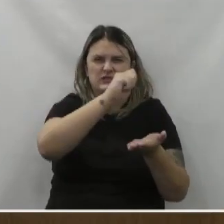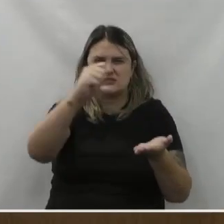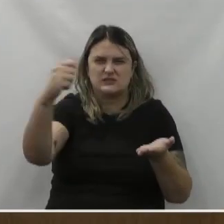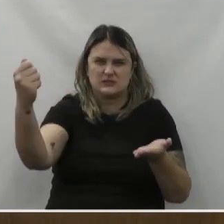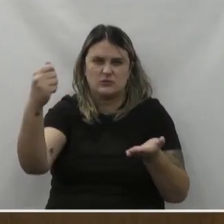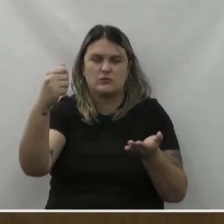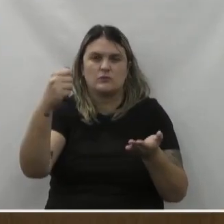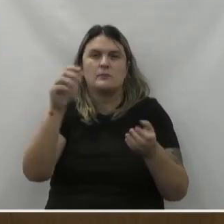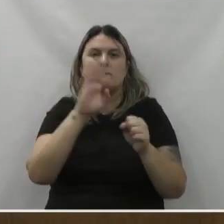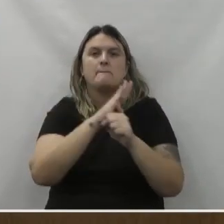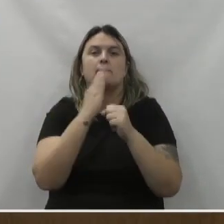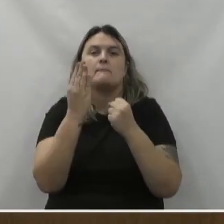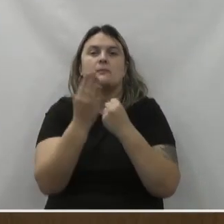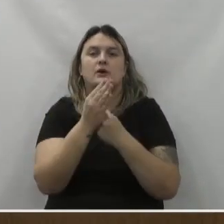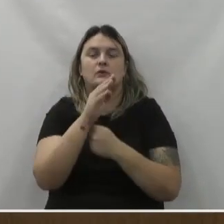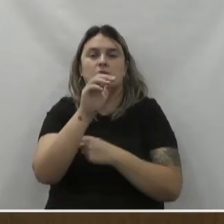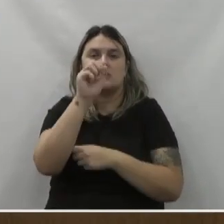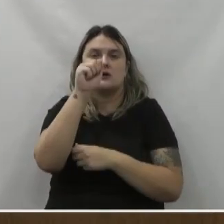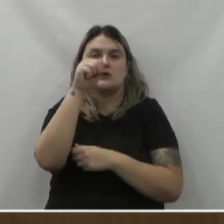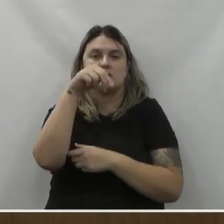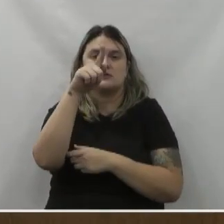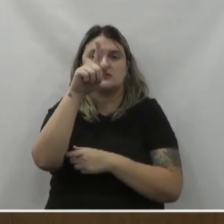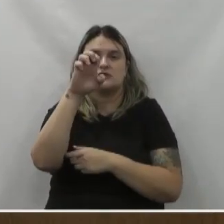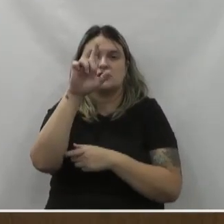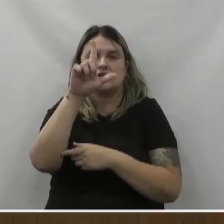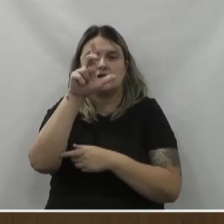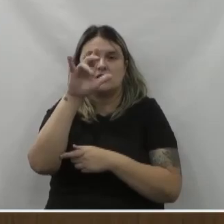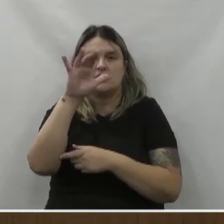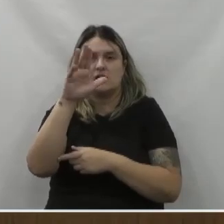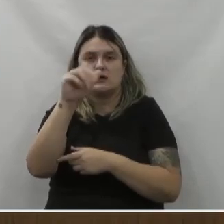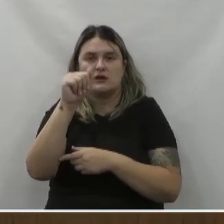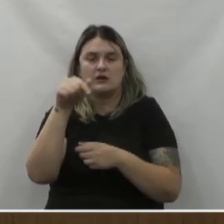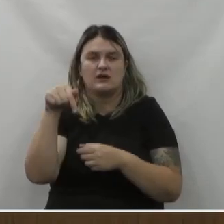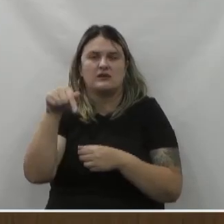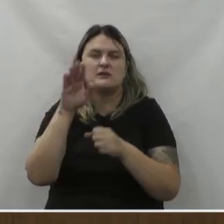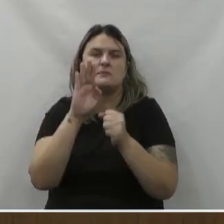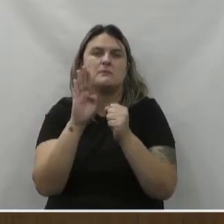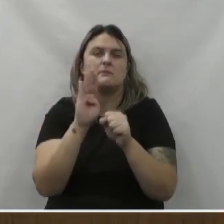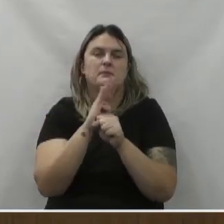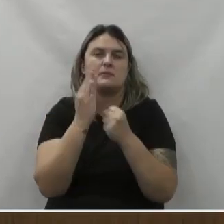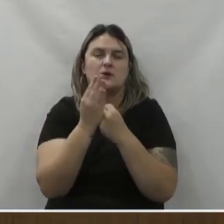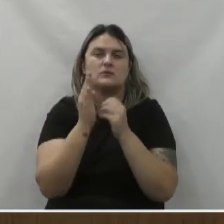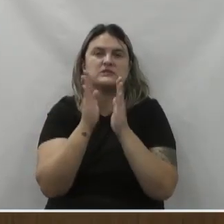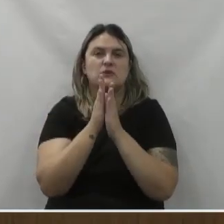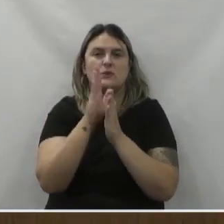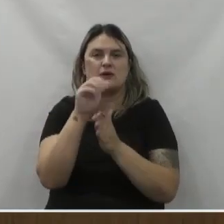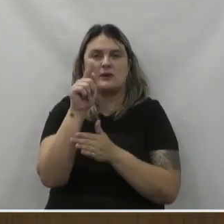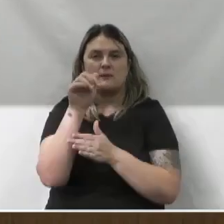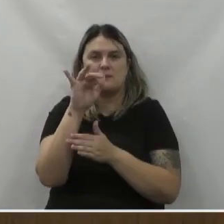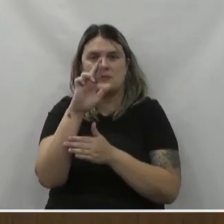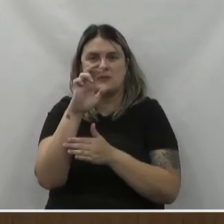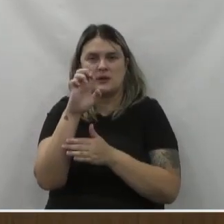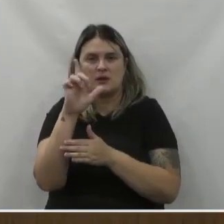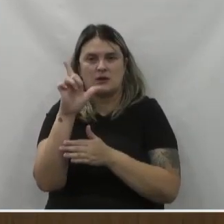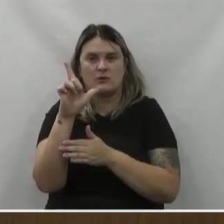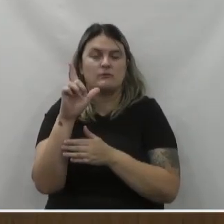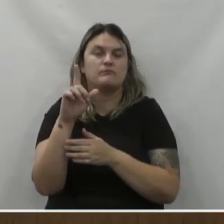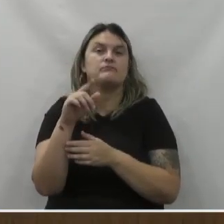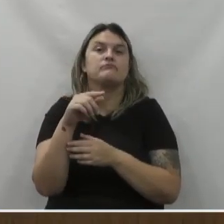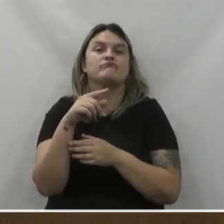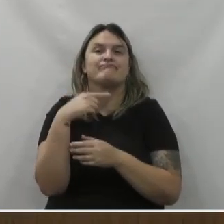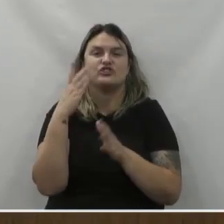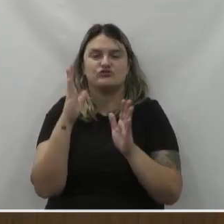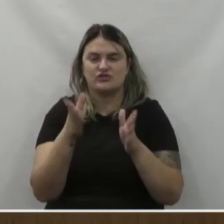Angélica, localizado no bairro São Gabriel, neste município. Justificativo. O loteamento Angélica tem apresentado